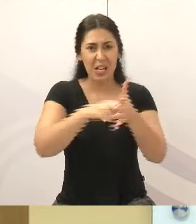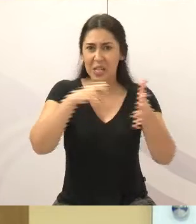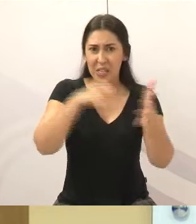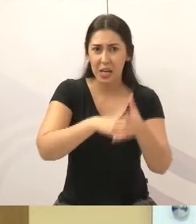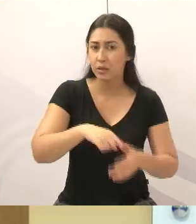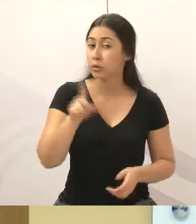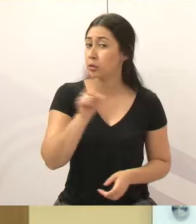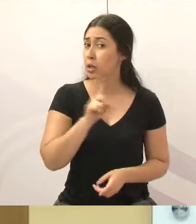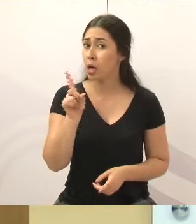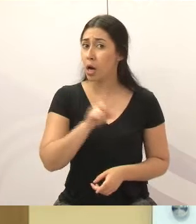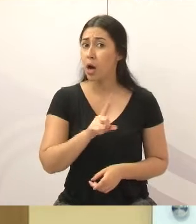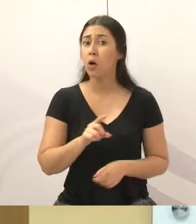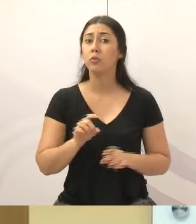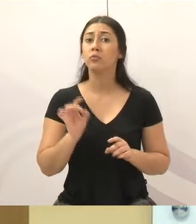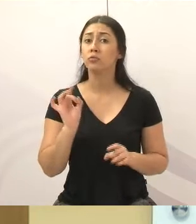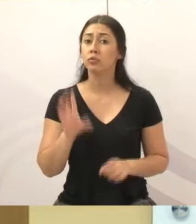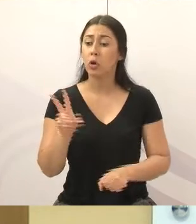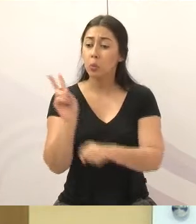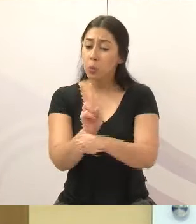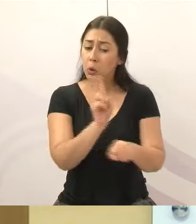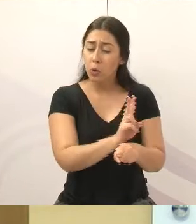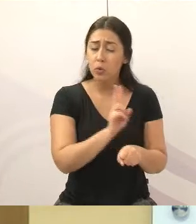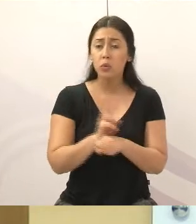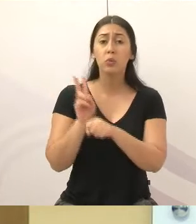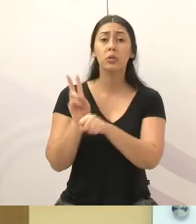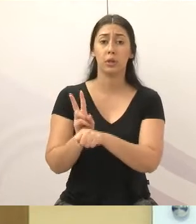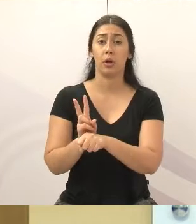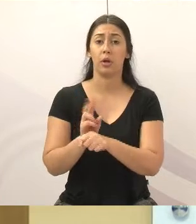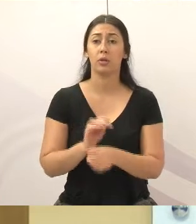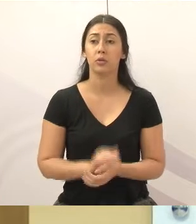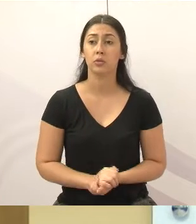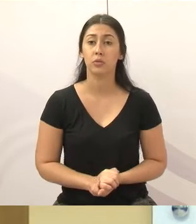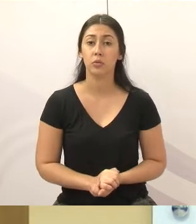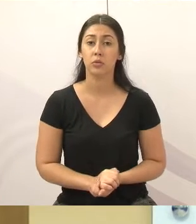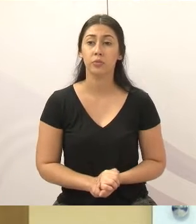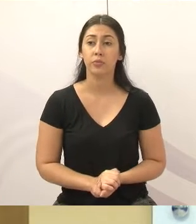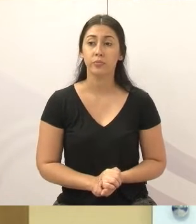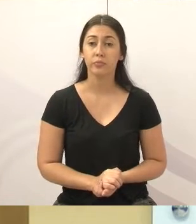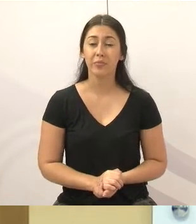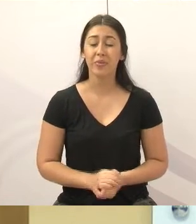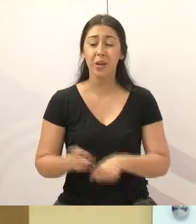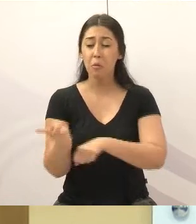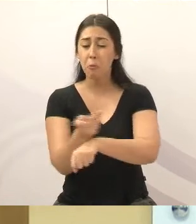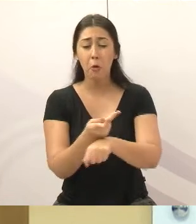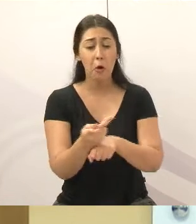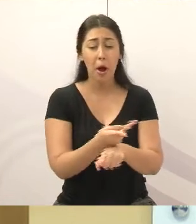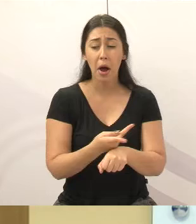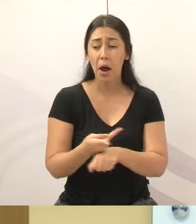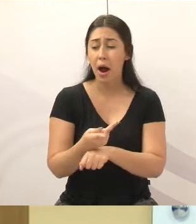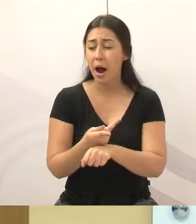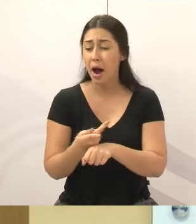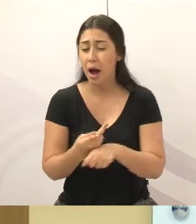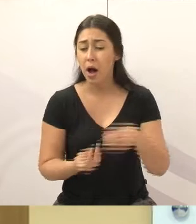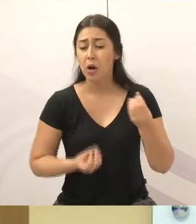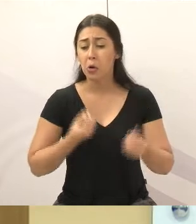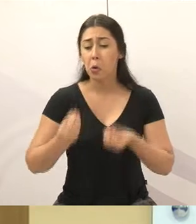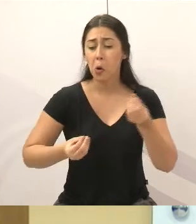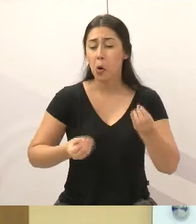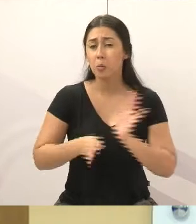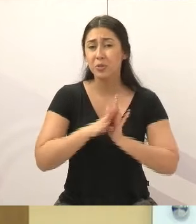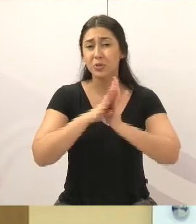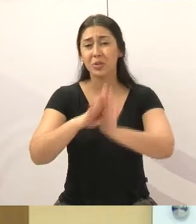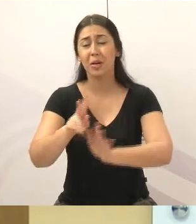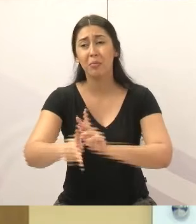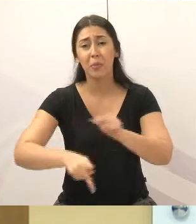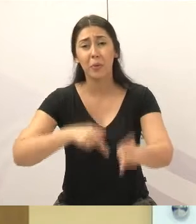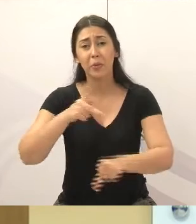em ações de fiscalização, de fortalecimento de fiscalização e buscar algum tipo de reconhecimento da